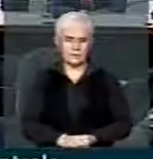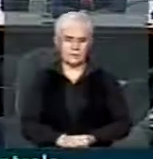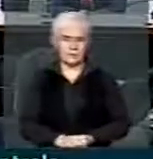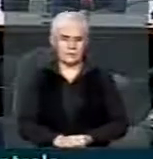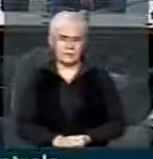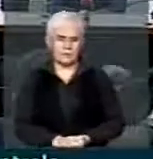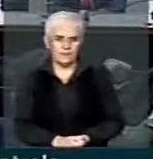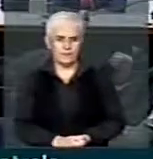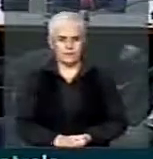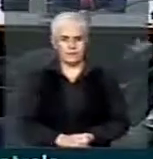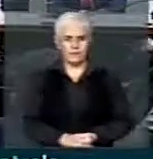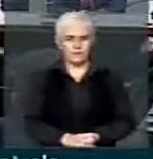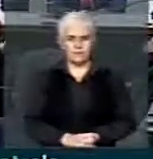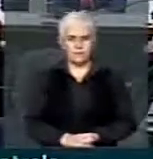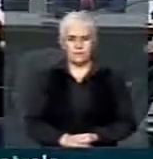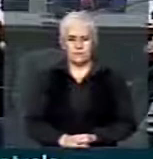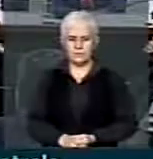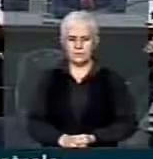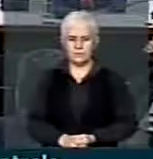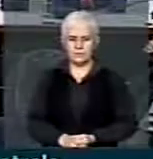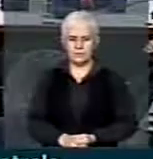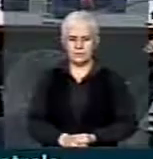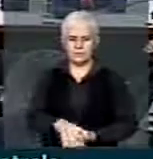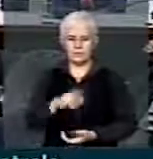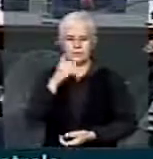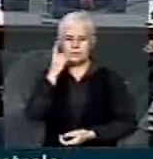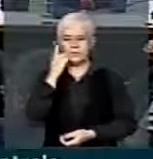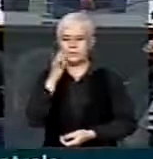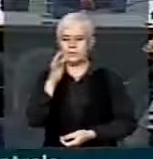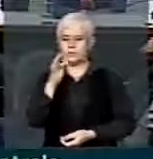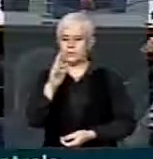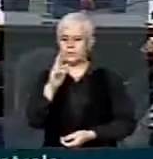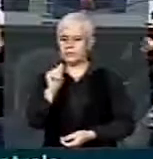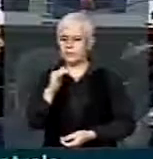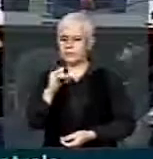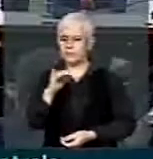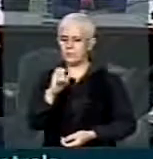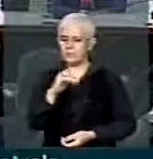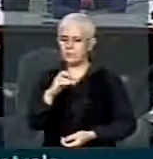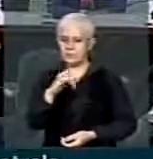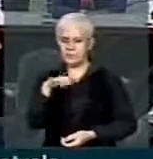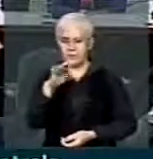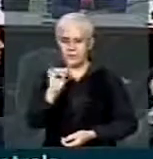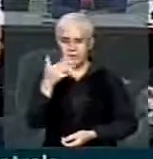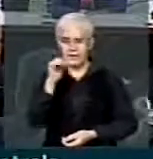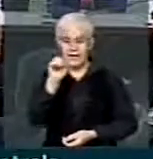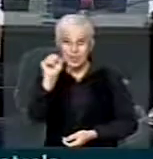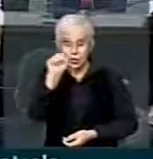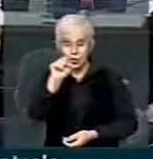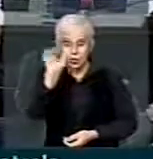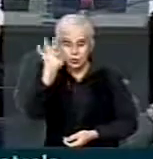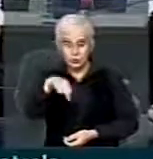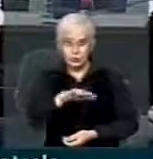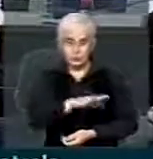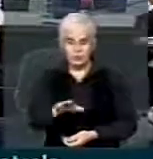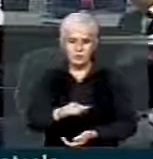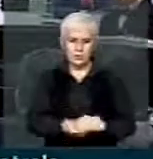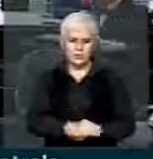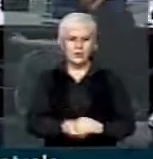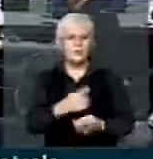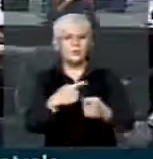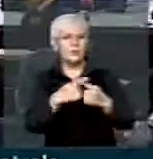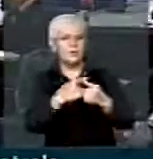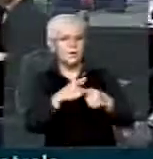Deputado Fraschini, para 10 segundos a Vossa Excelência concluir. Presidente, para finalizar, por que não gritaram